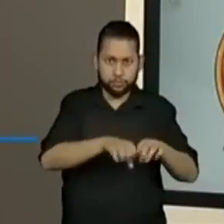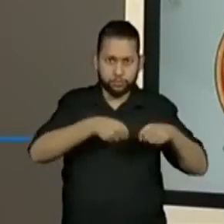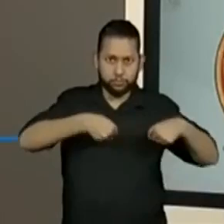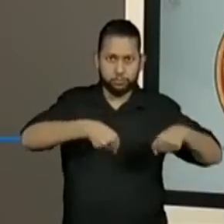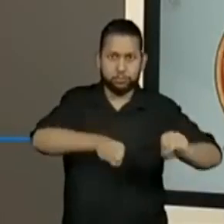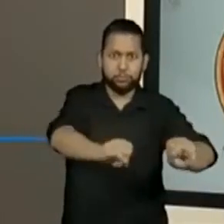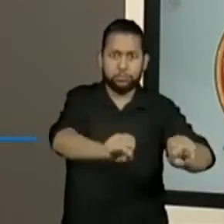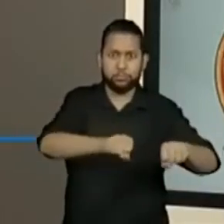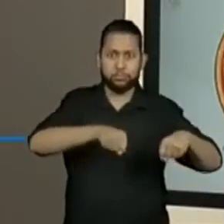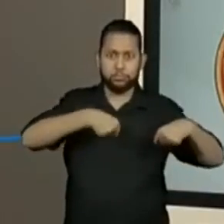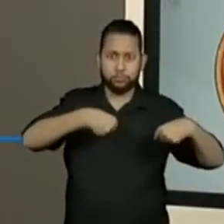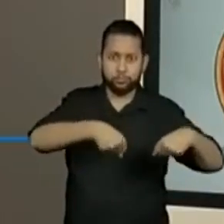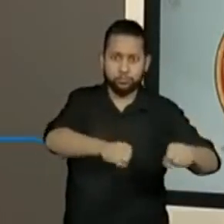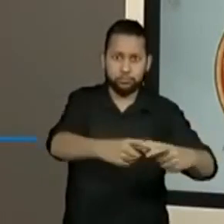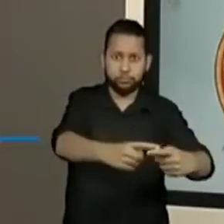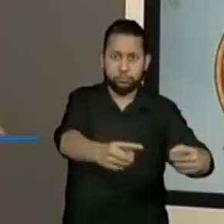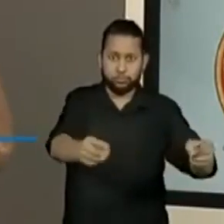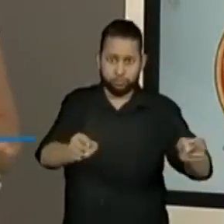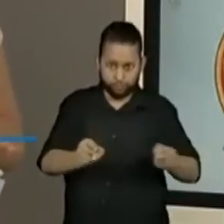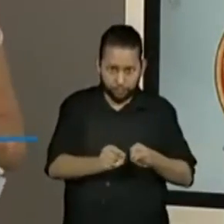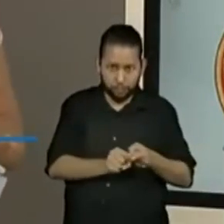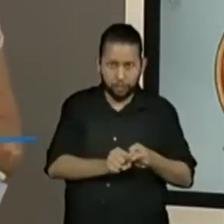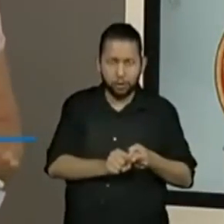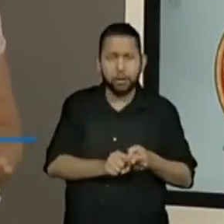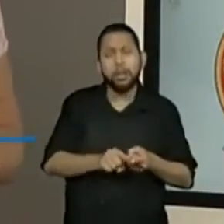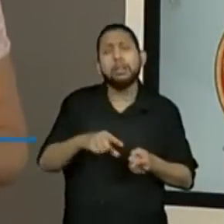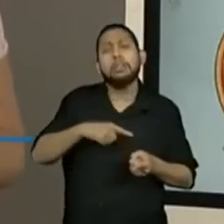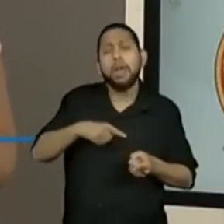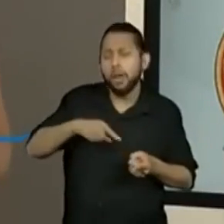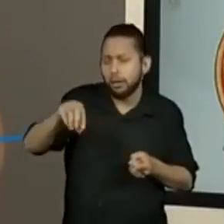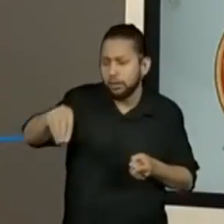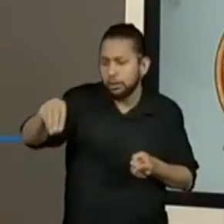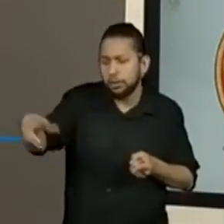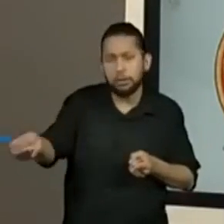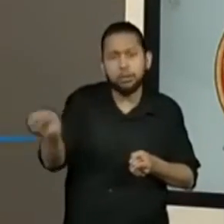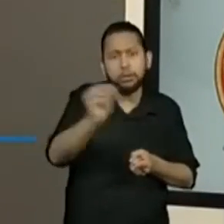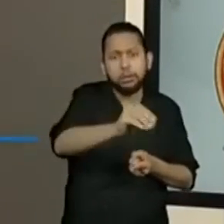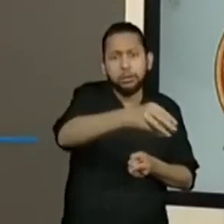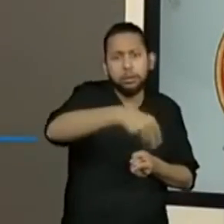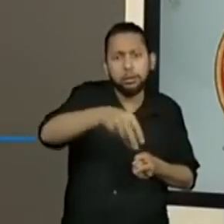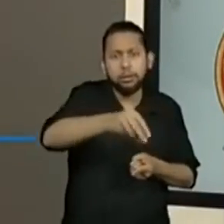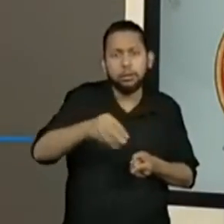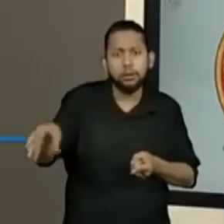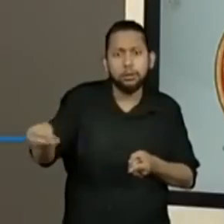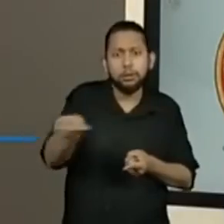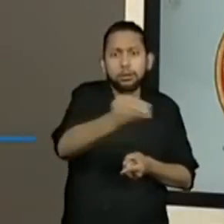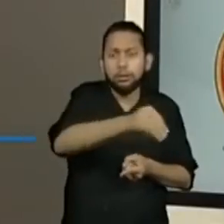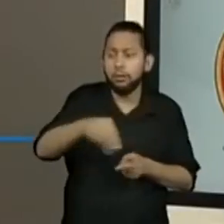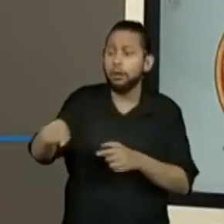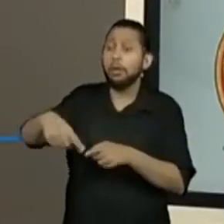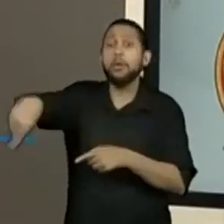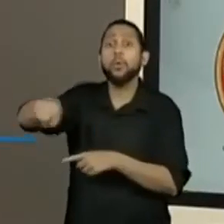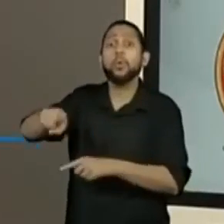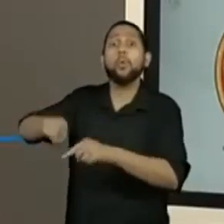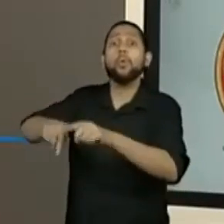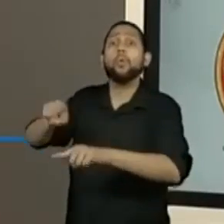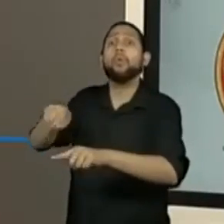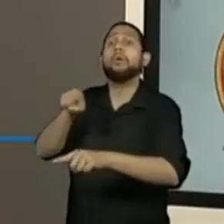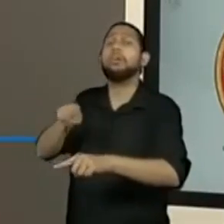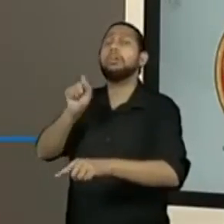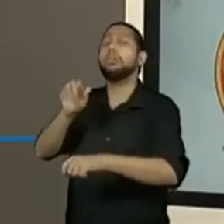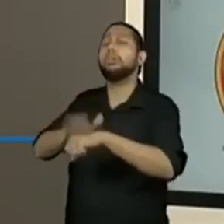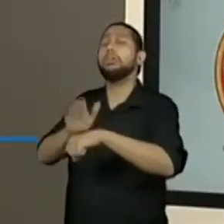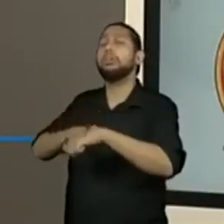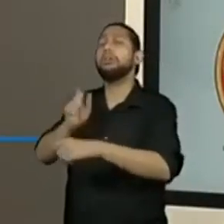pizza e como será que esses ingredientes chegam a alguém faz essa compra